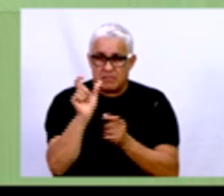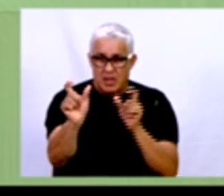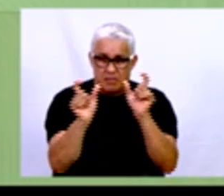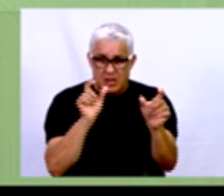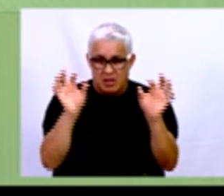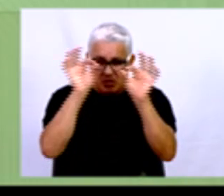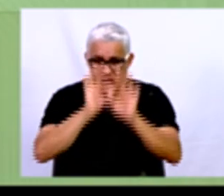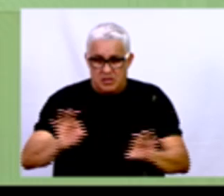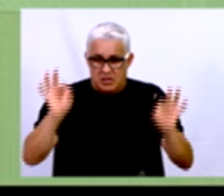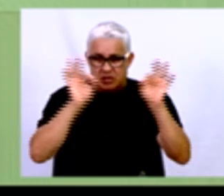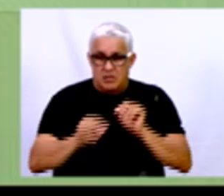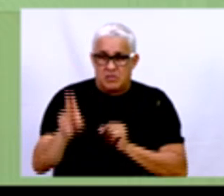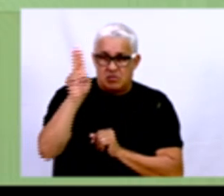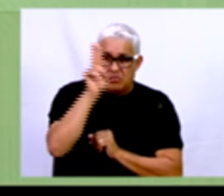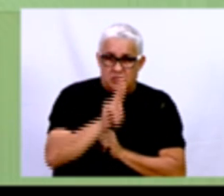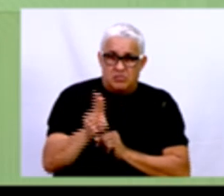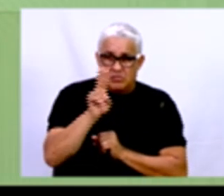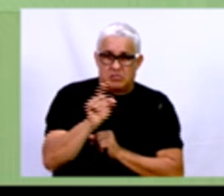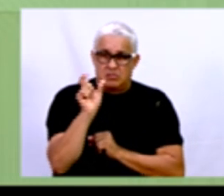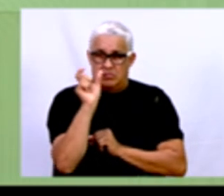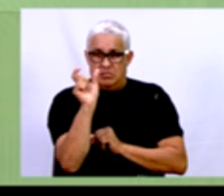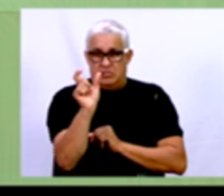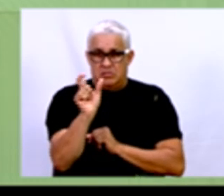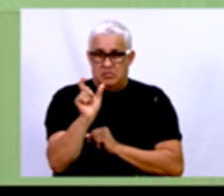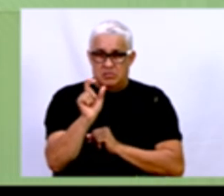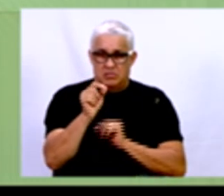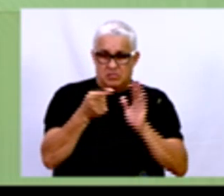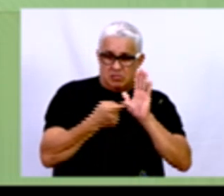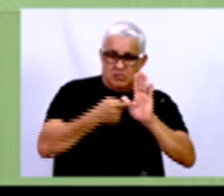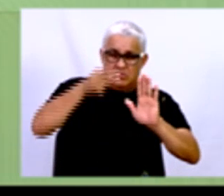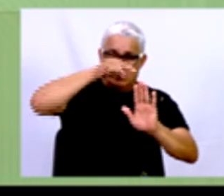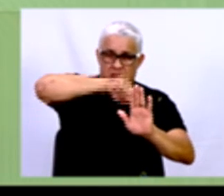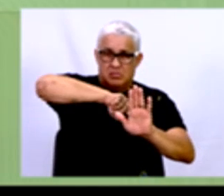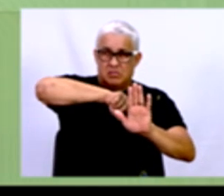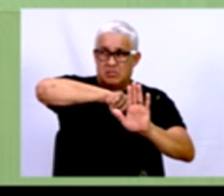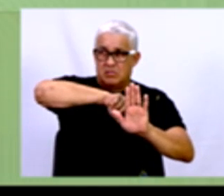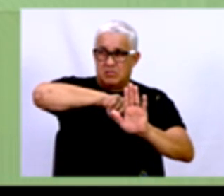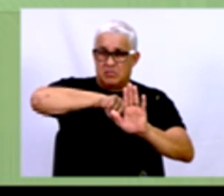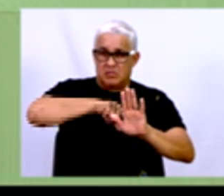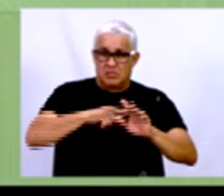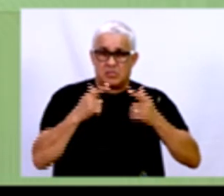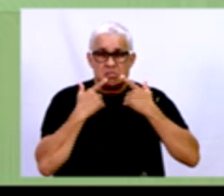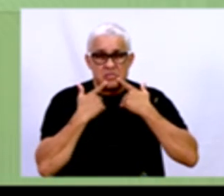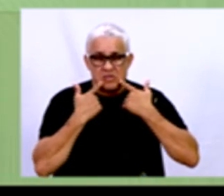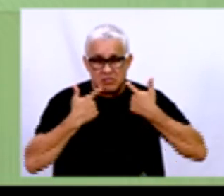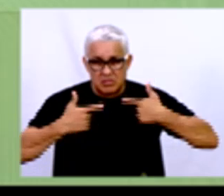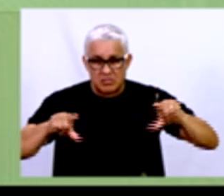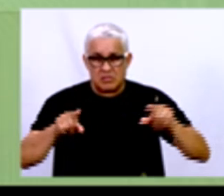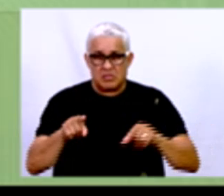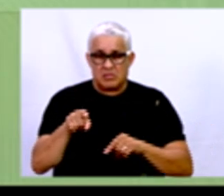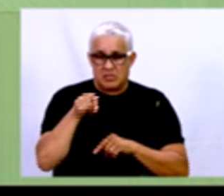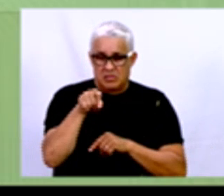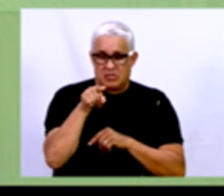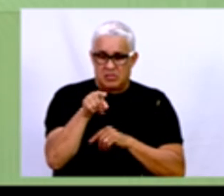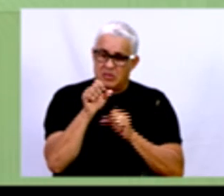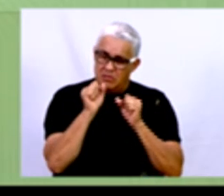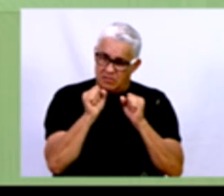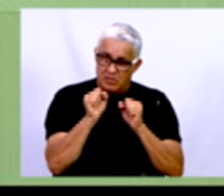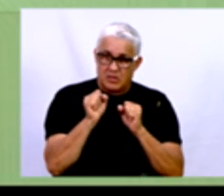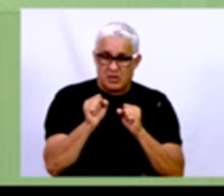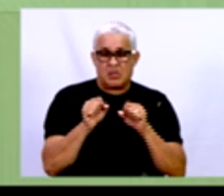palavra, utilizar a palavra de uma maneira metafórica, utilizar uma linguagem em que em que